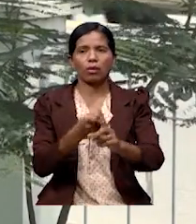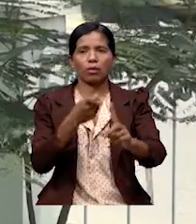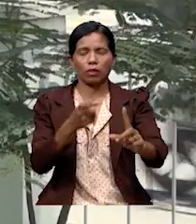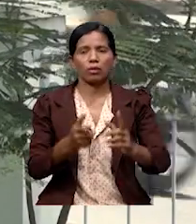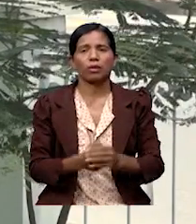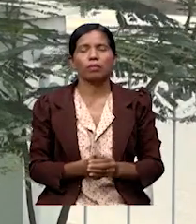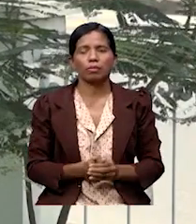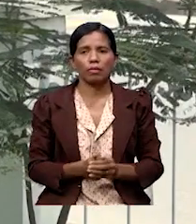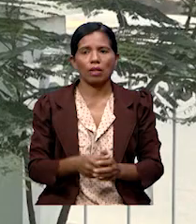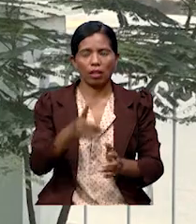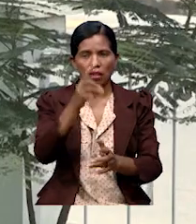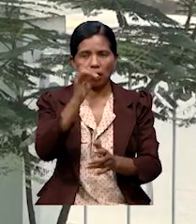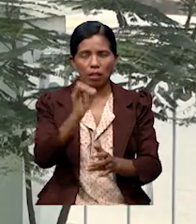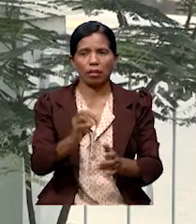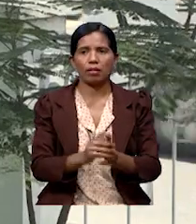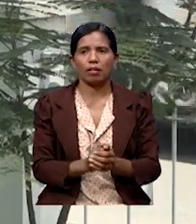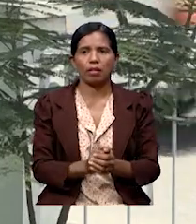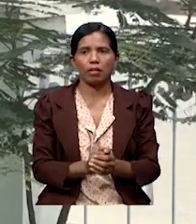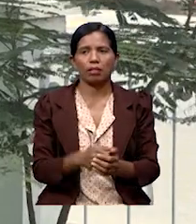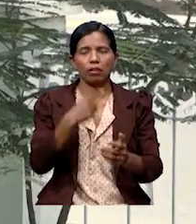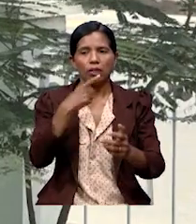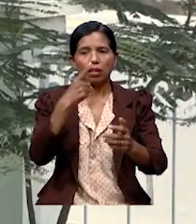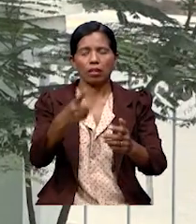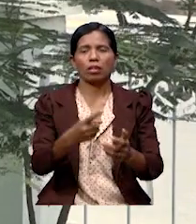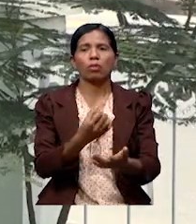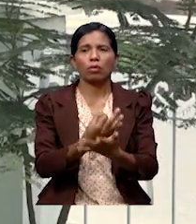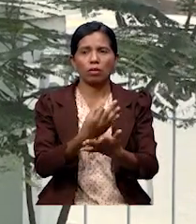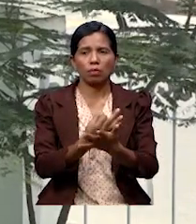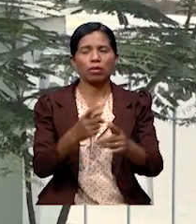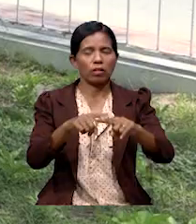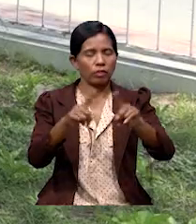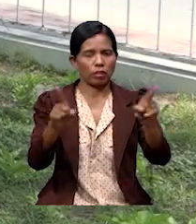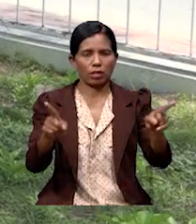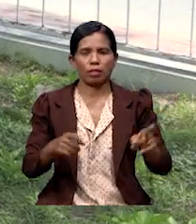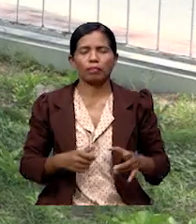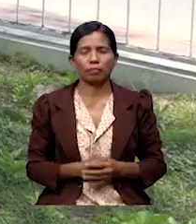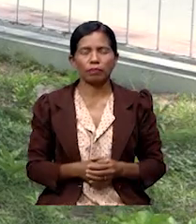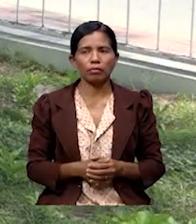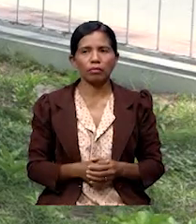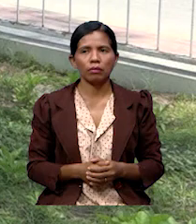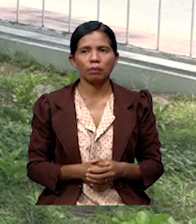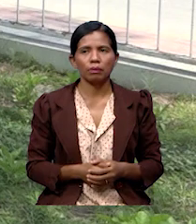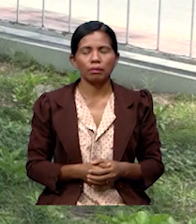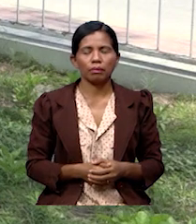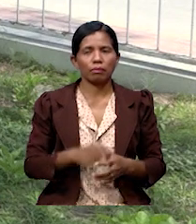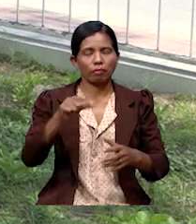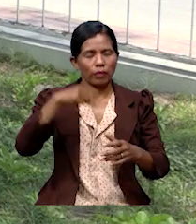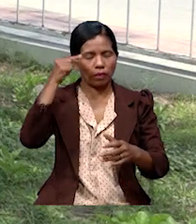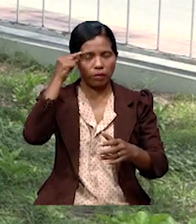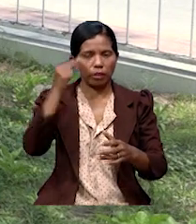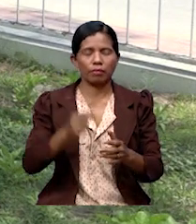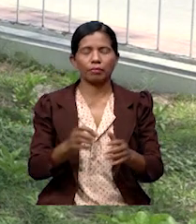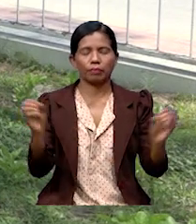sira ia dililara, aplica fulin nebe lahanesa. Será que governo